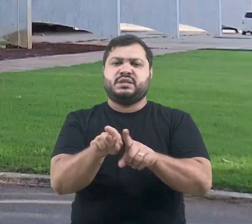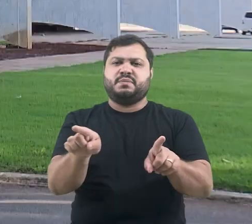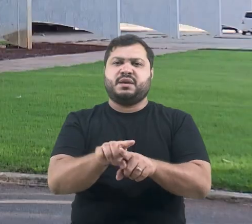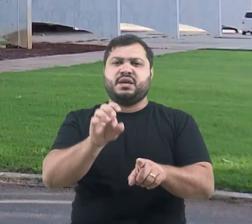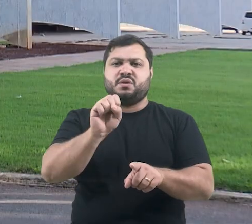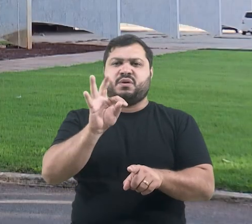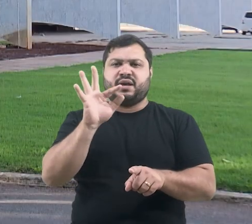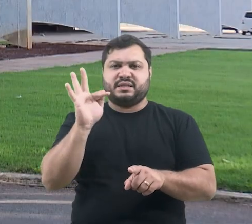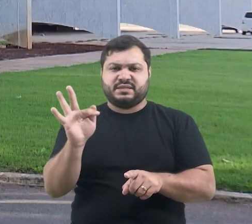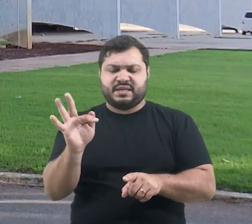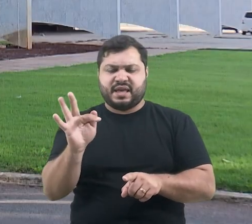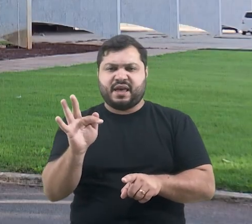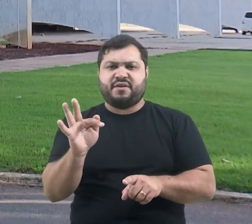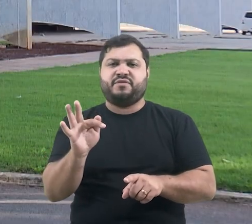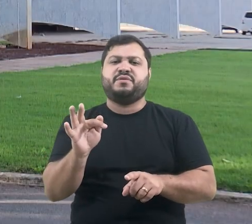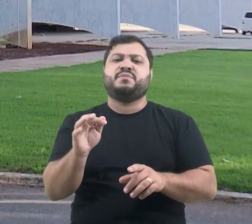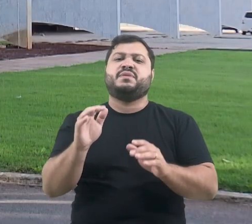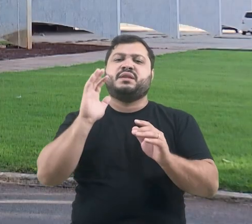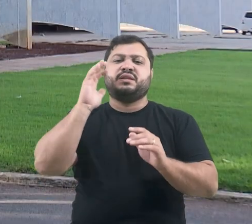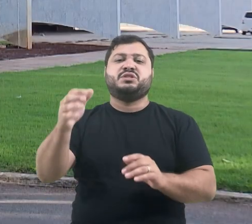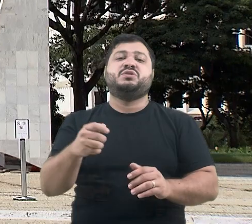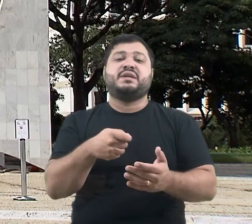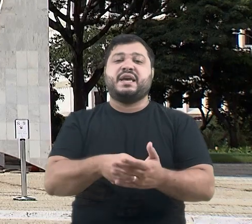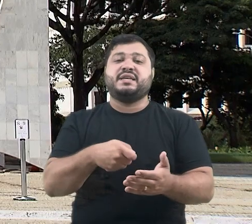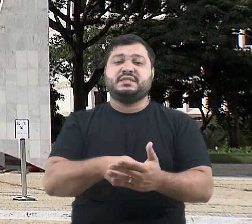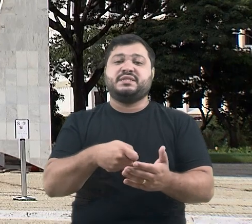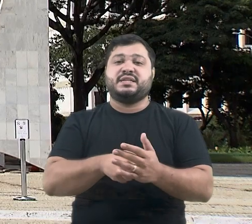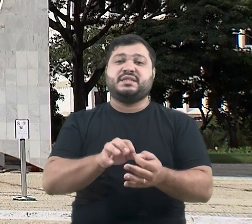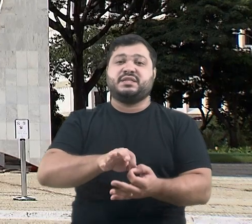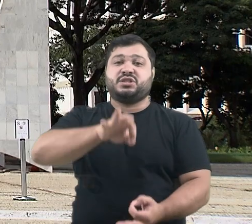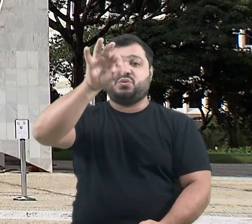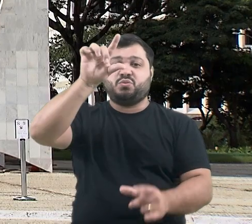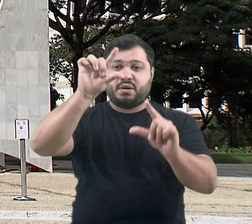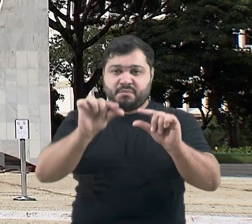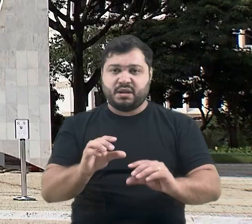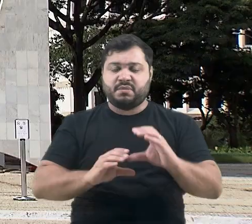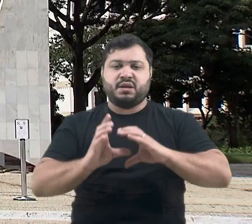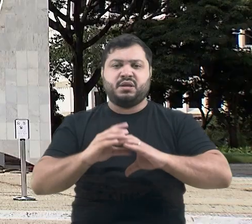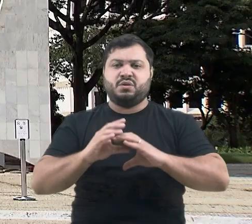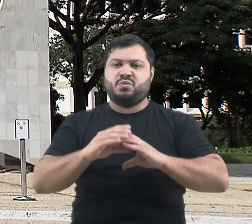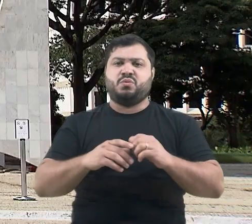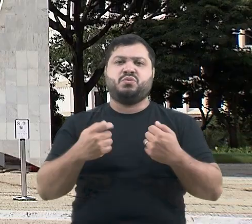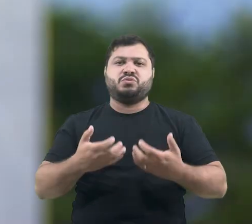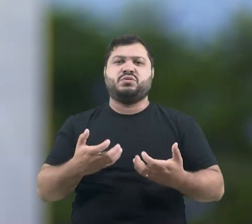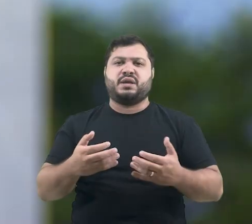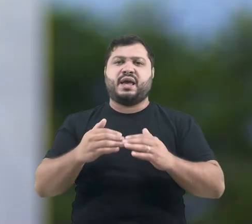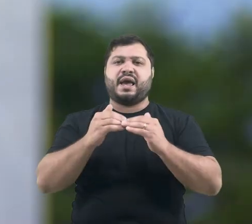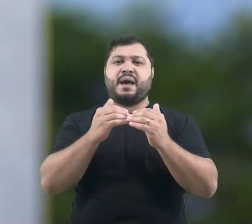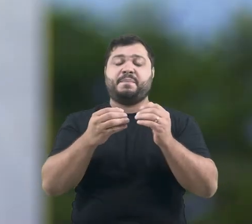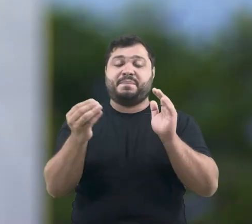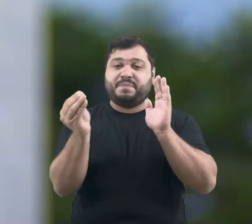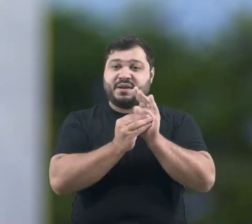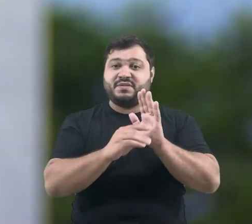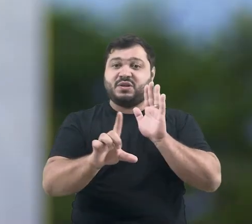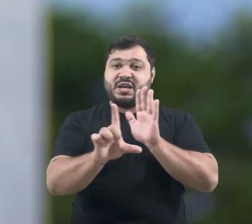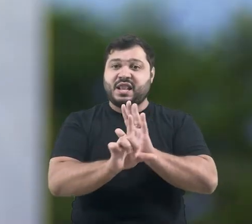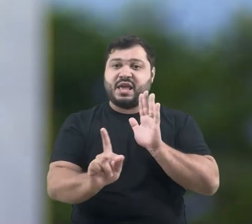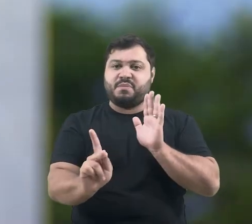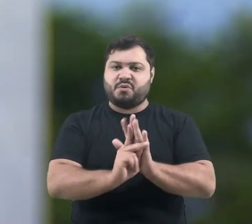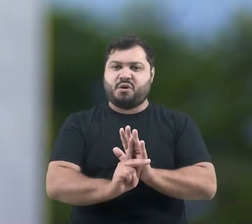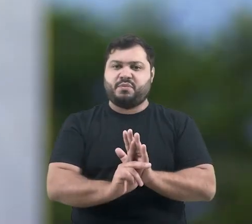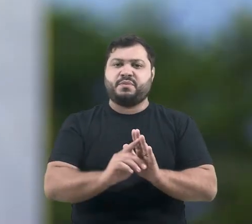Justiça e o Supremo Tribunal Federal têm decidido que a exigência de altura mínima em concurso público requer a previsão em